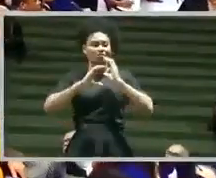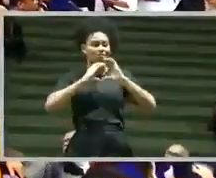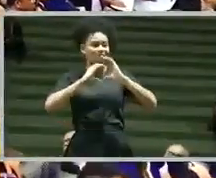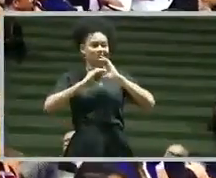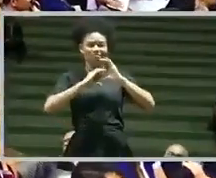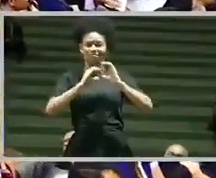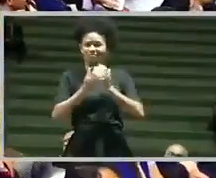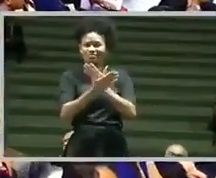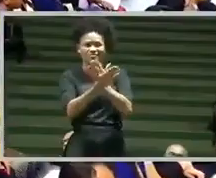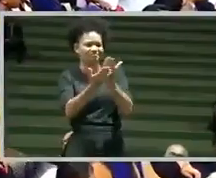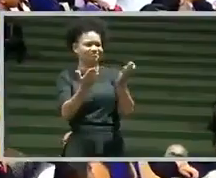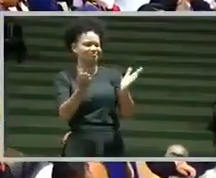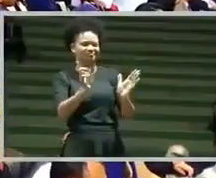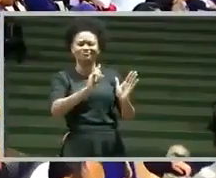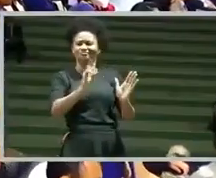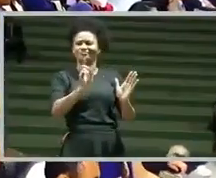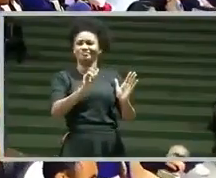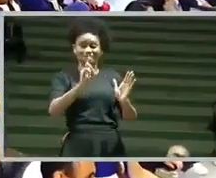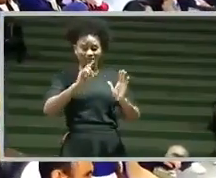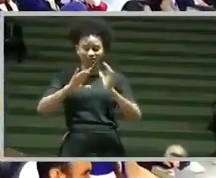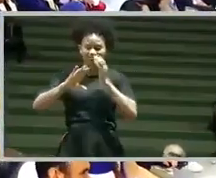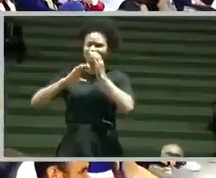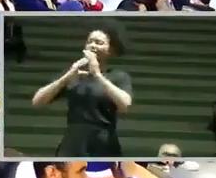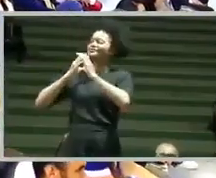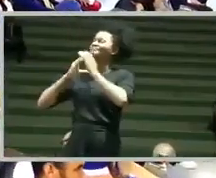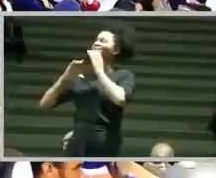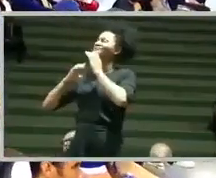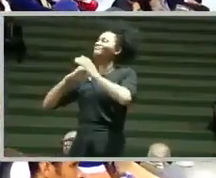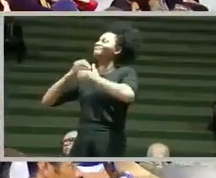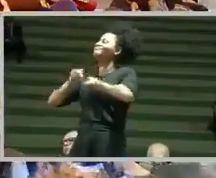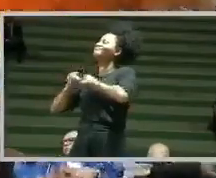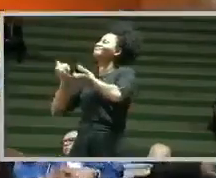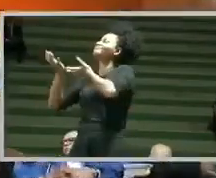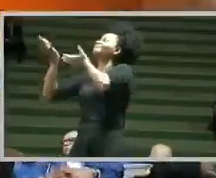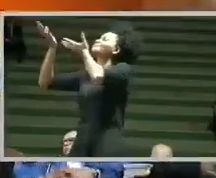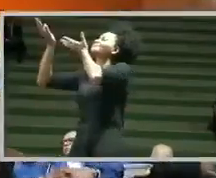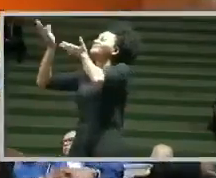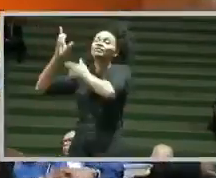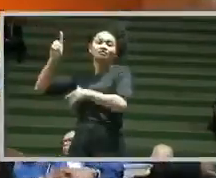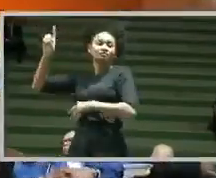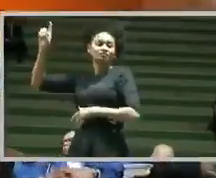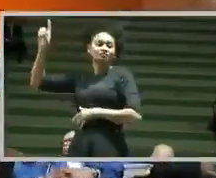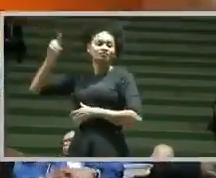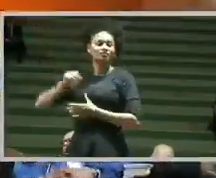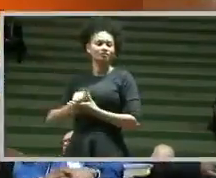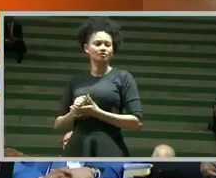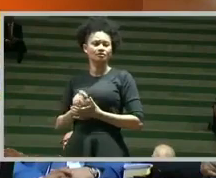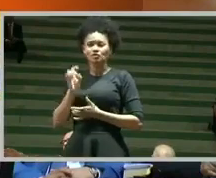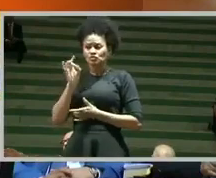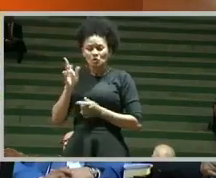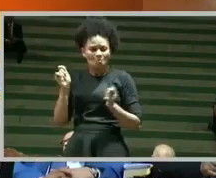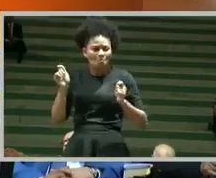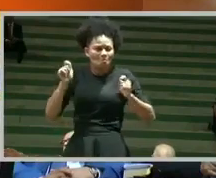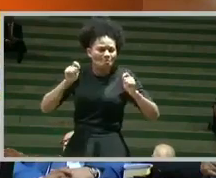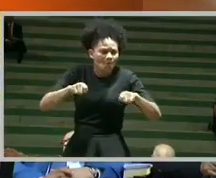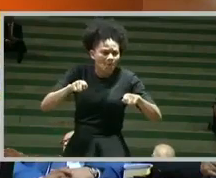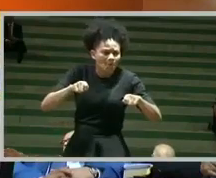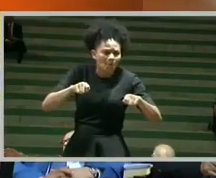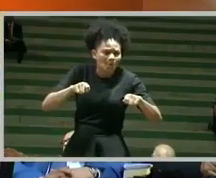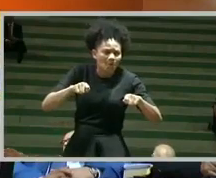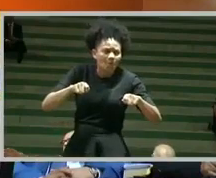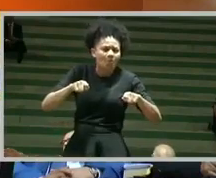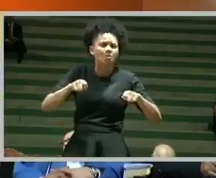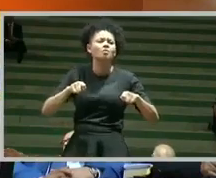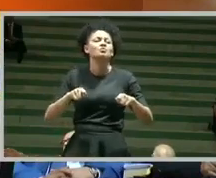povo, não. Ele é cantado para Deus. Só quem pode, diga bem